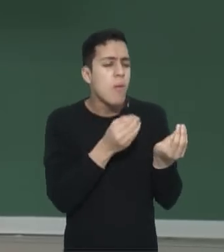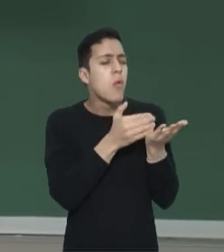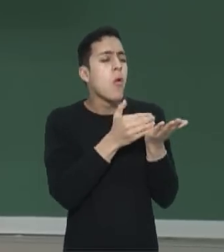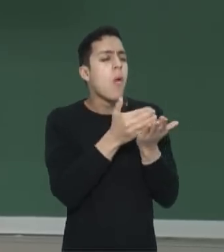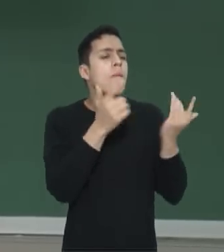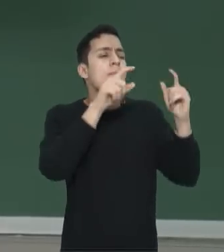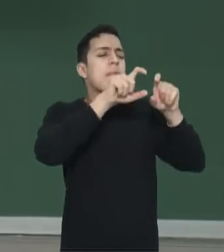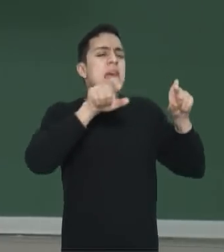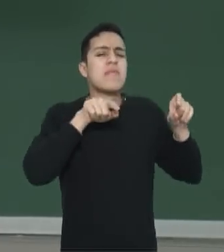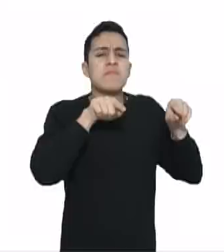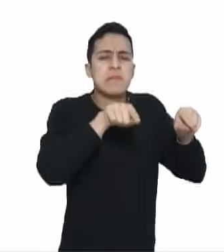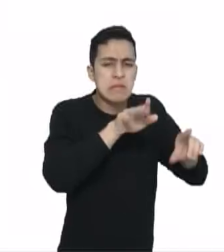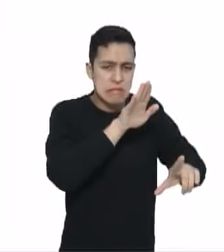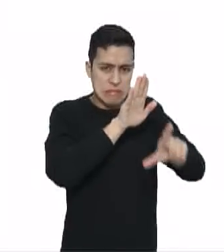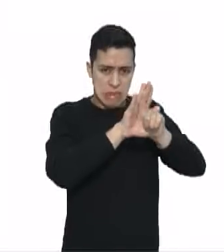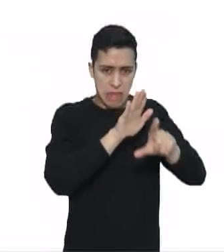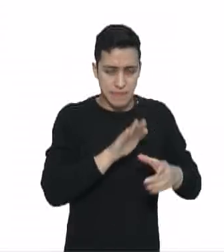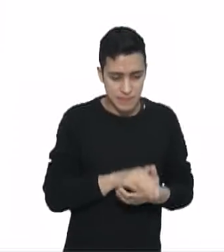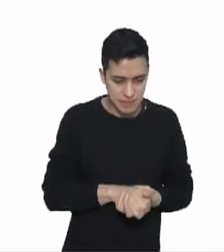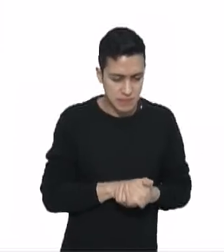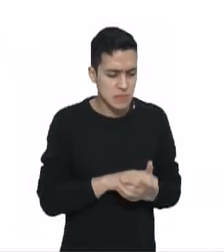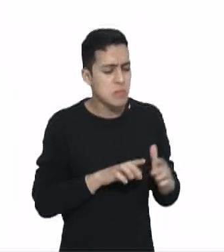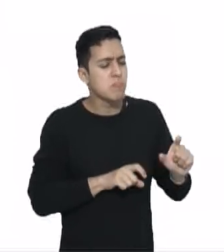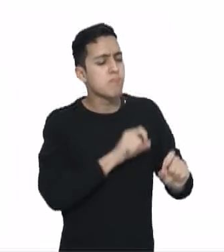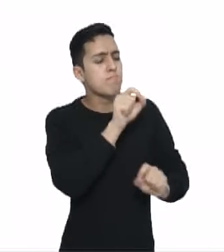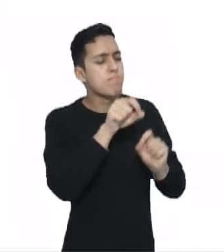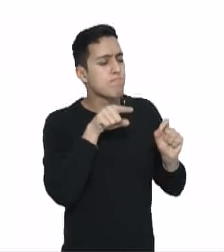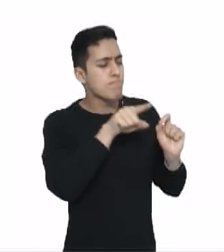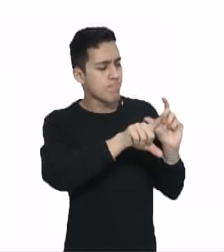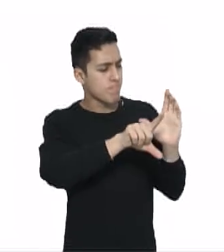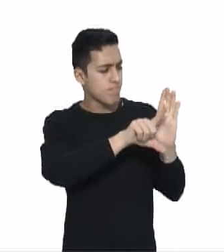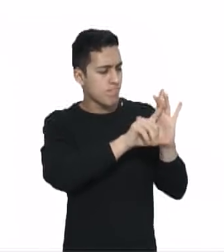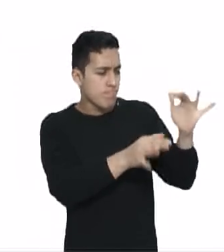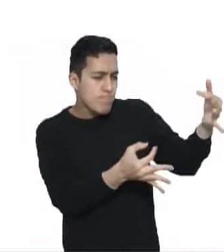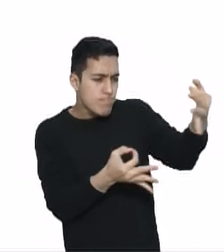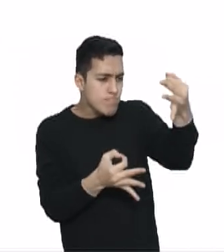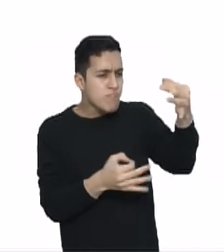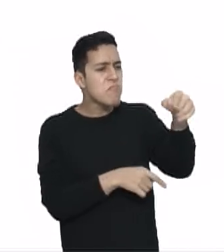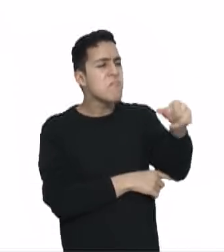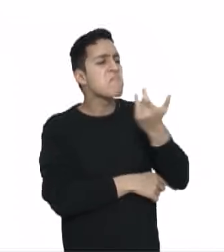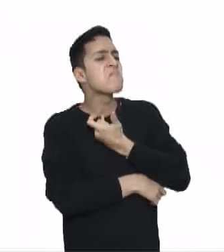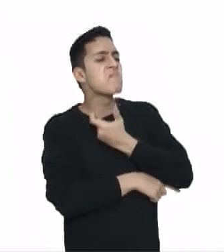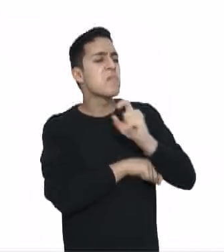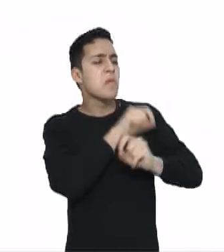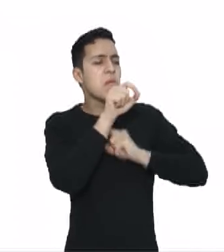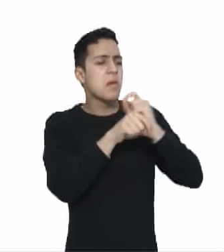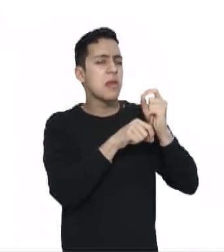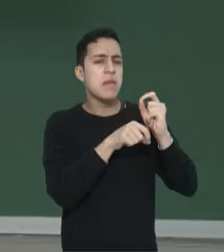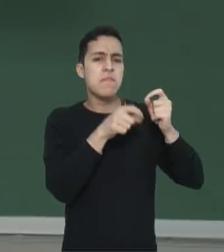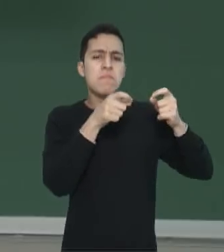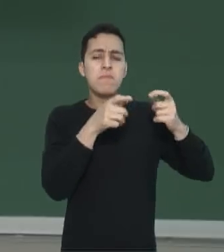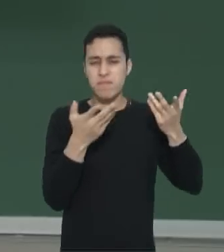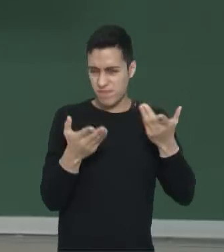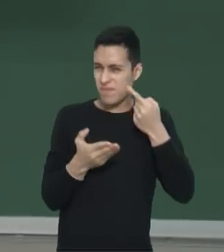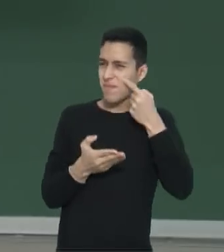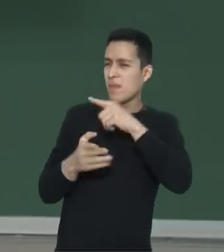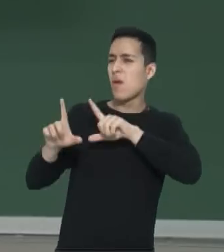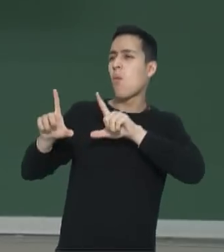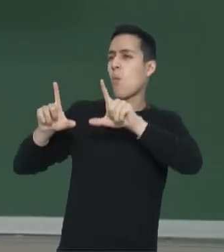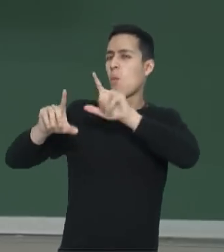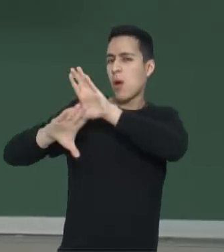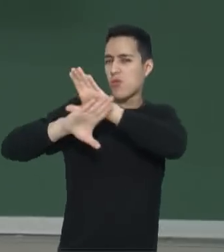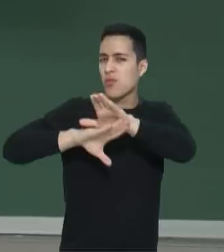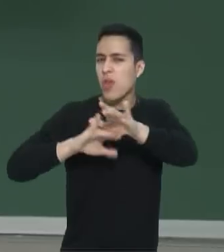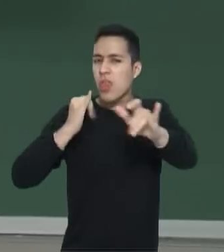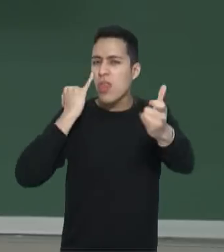o que ele pede. O que essa lei estabelece? Temos aqui o quadro para te ajudar a recordar algumas informações, então